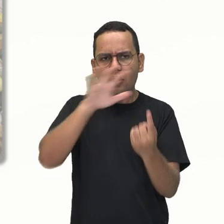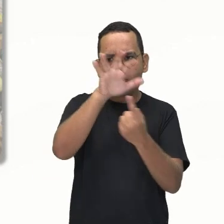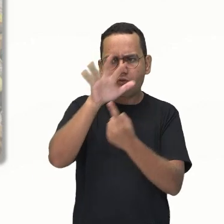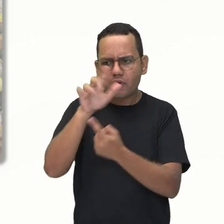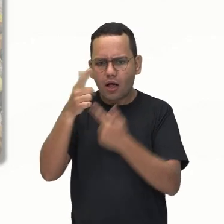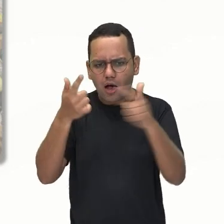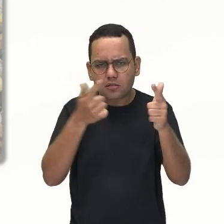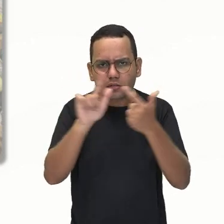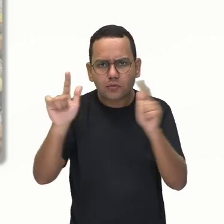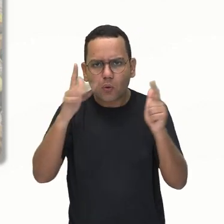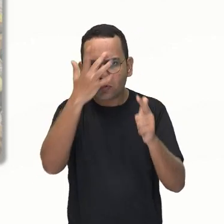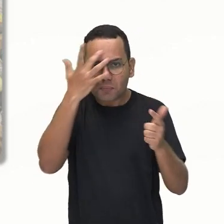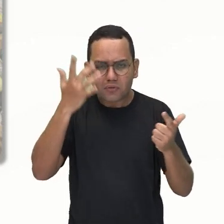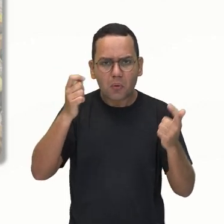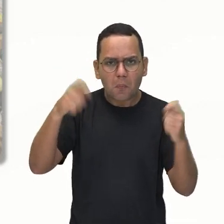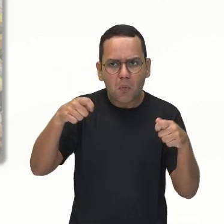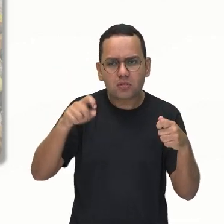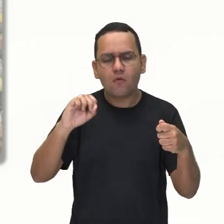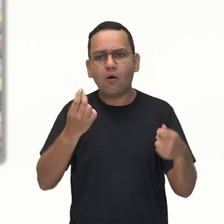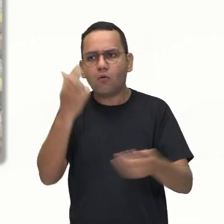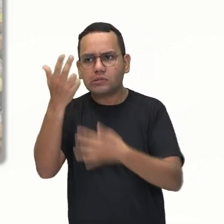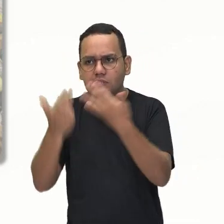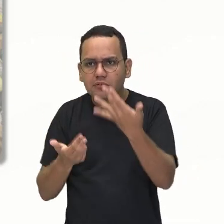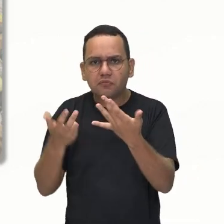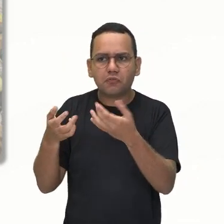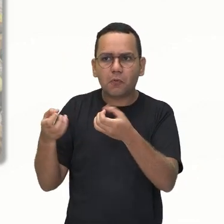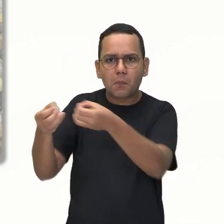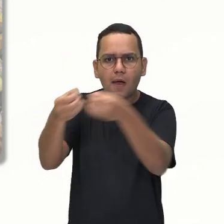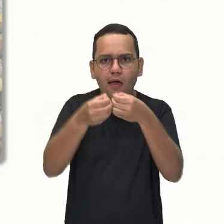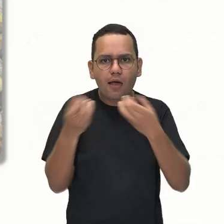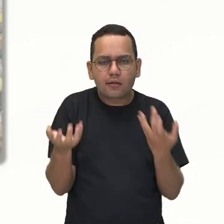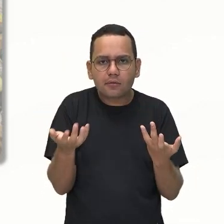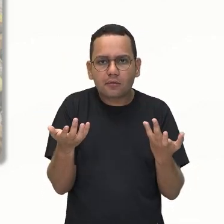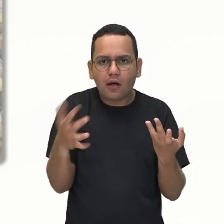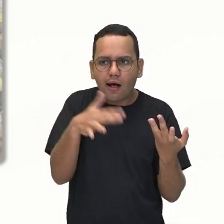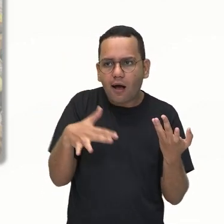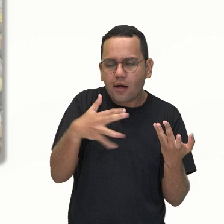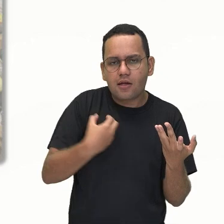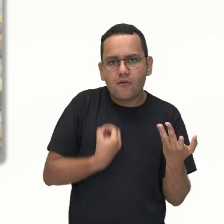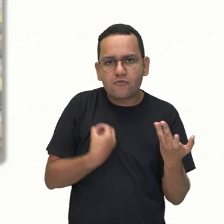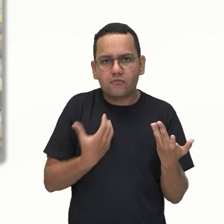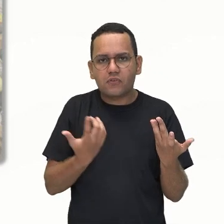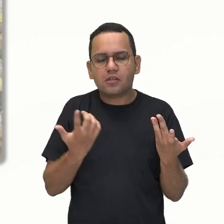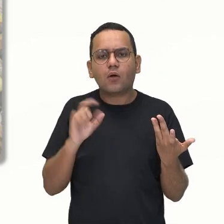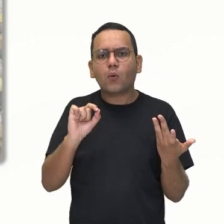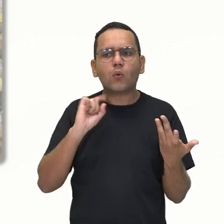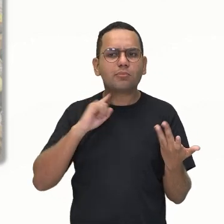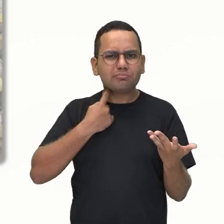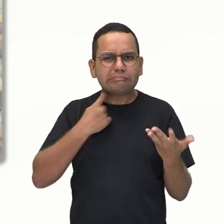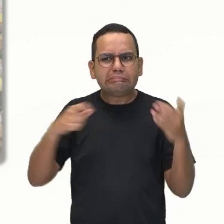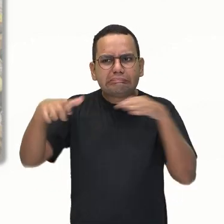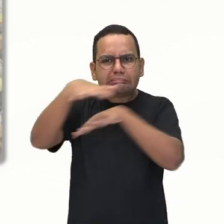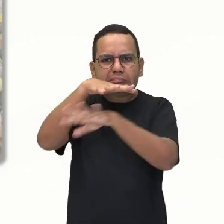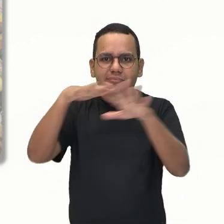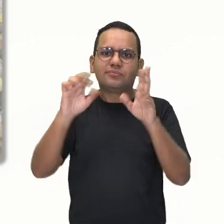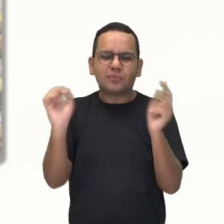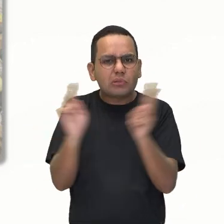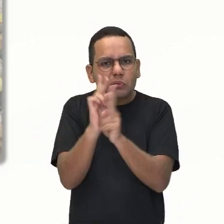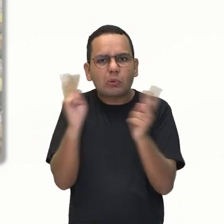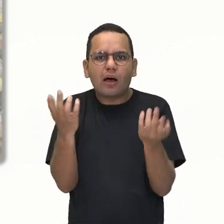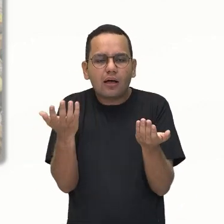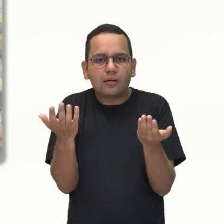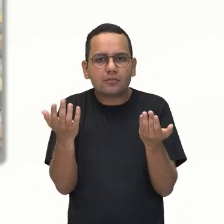a vários seres vivos que estão ali presentes naquele ambiente com a poluição do ar. Ou até mesmo